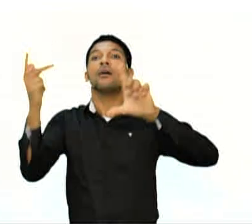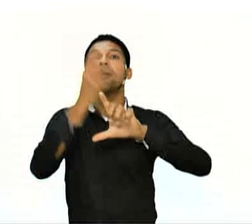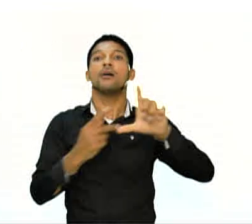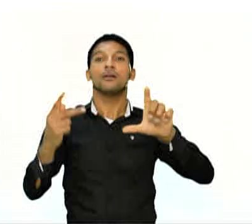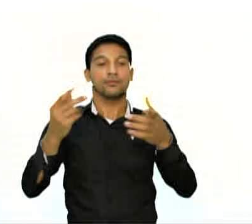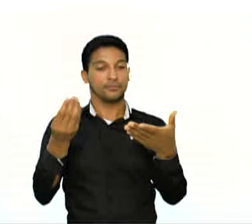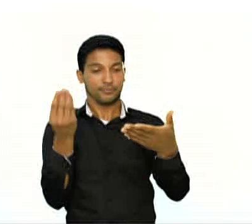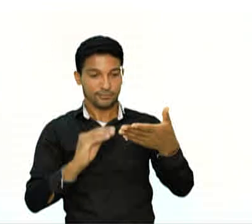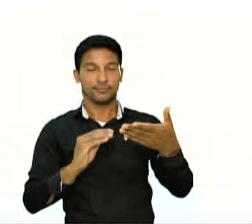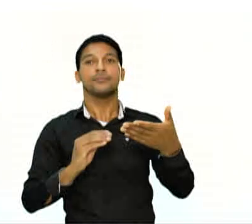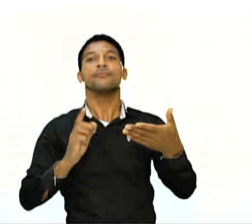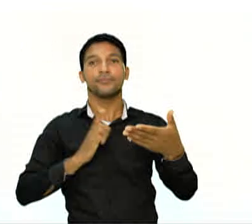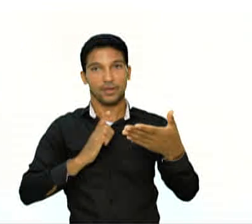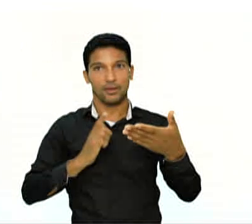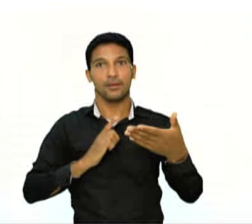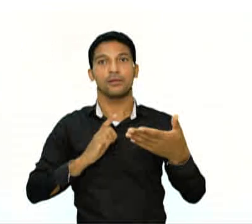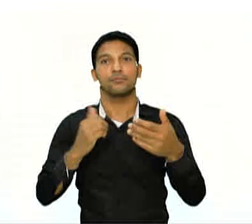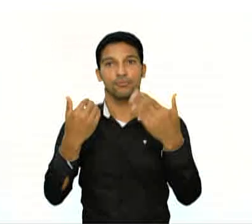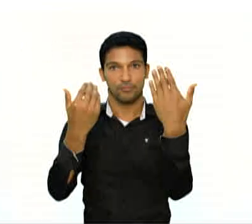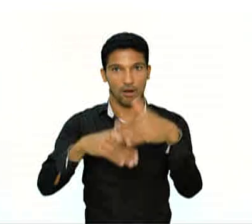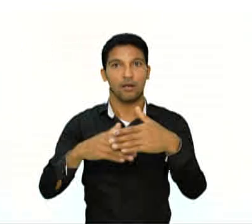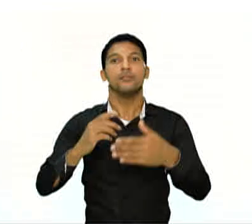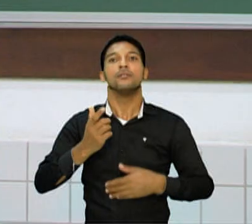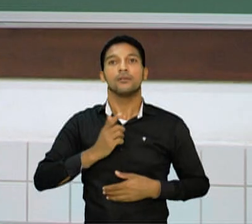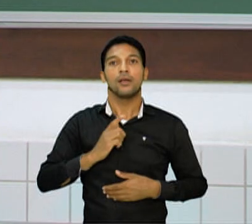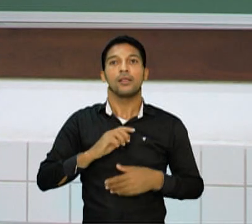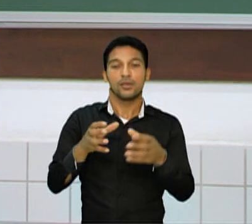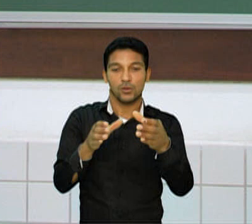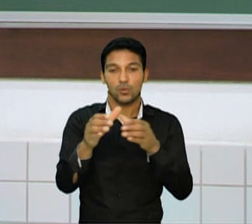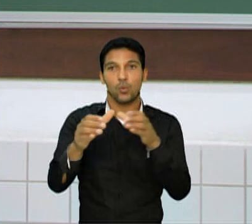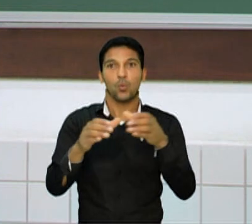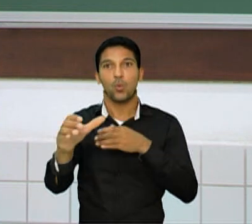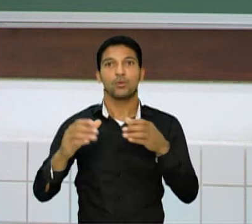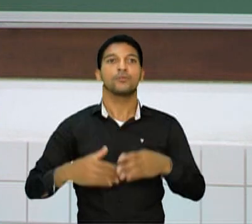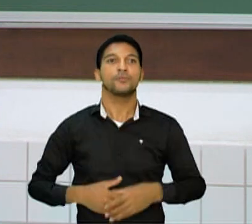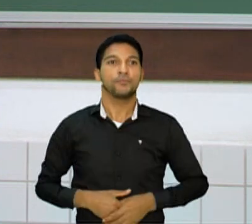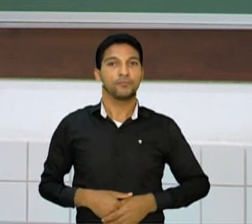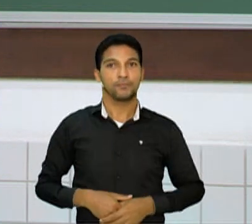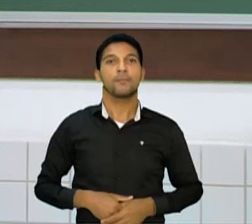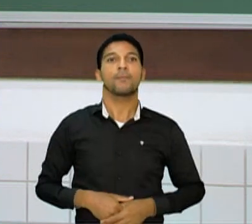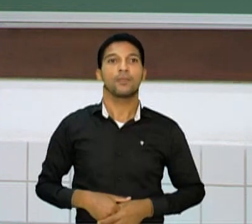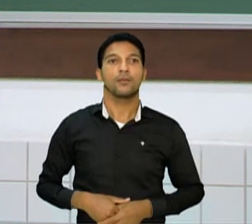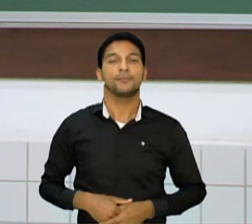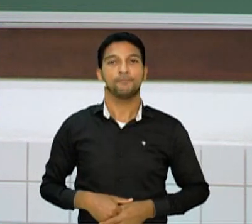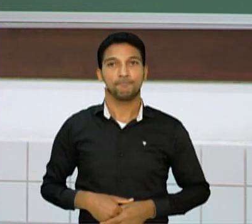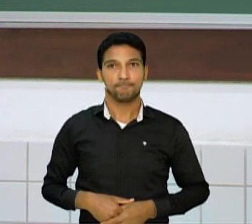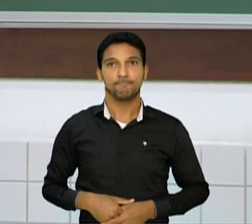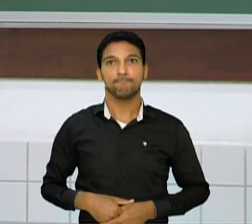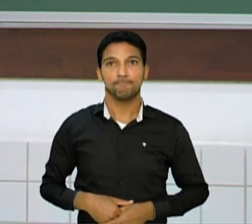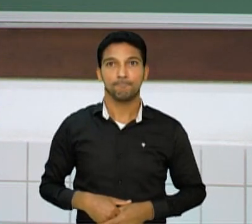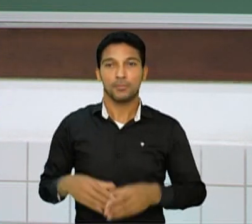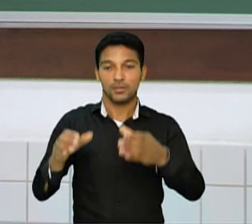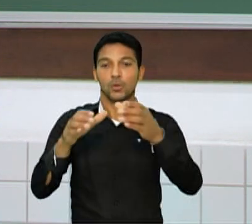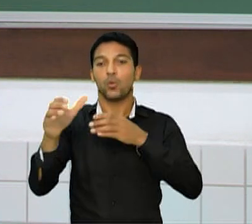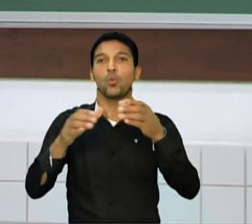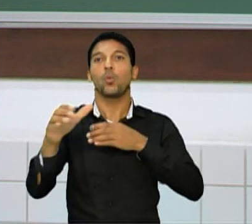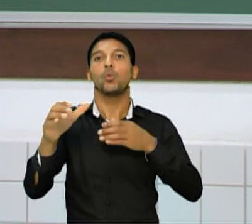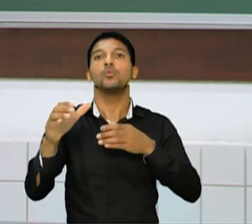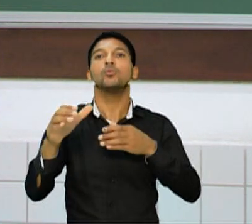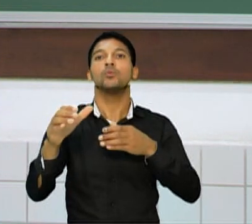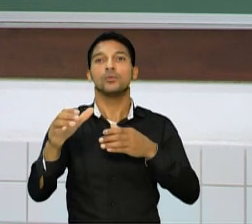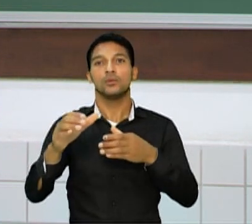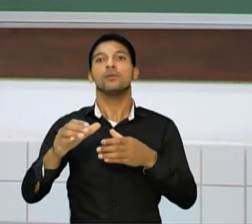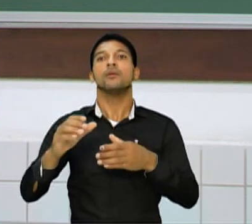geografia. Quando não aparecer em áreas de geografia, com nome específico geografia, vai aparecer em concursos públicos com o título de